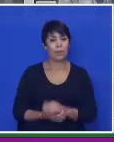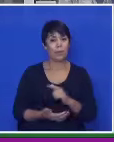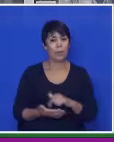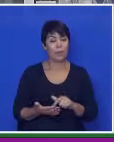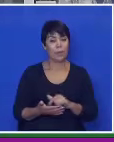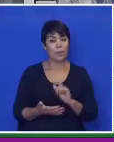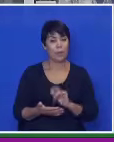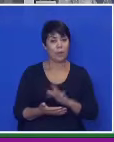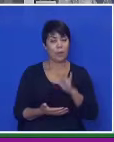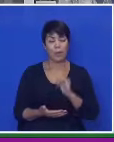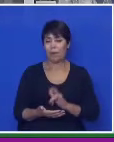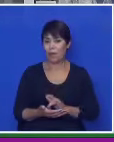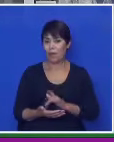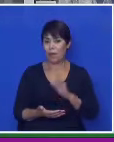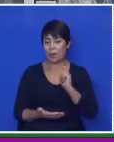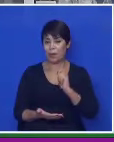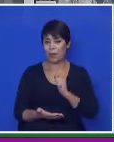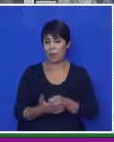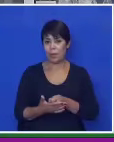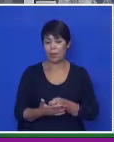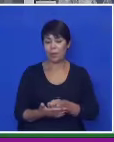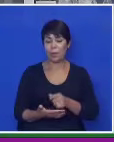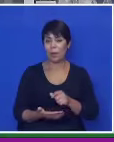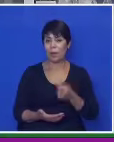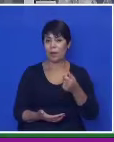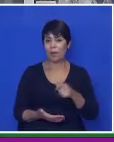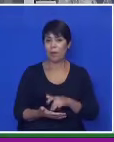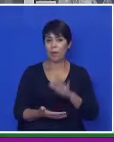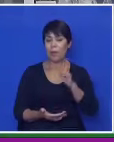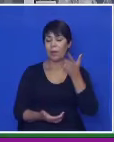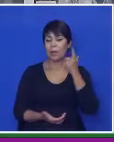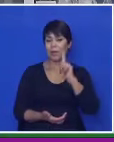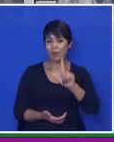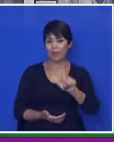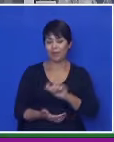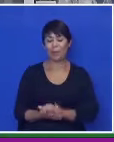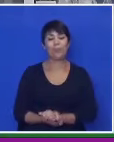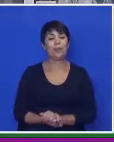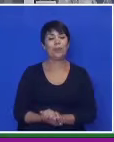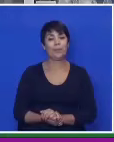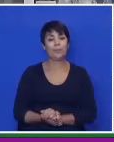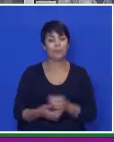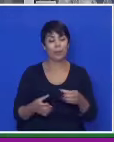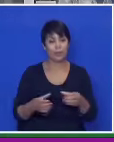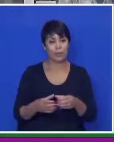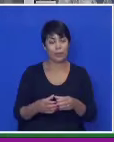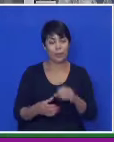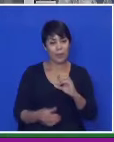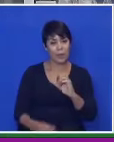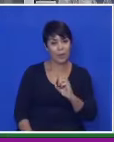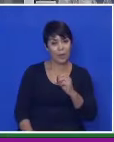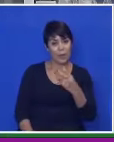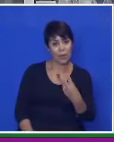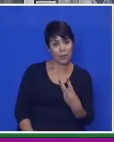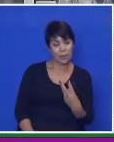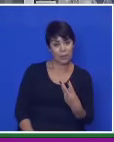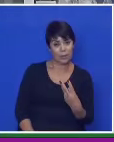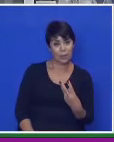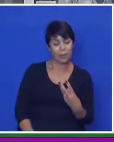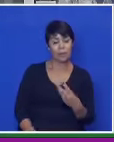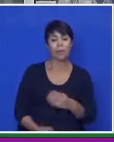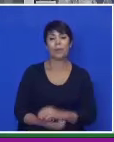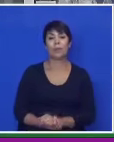Loto Fácil, fácil de jogar, fácil de ganhar. Bola verde 03. Bola verde